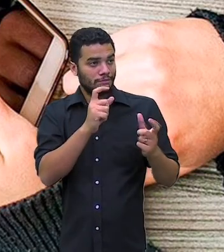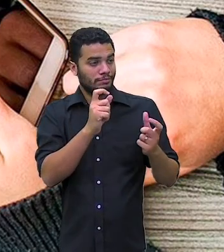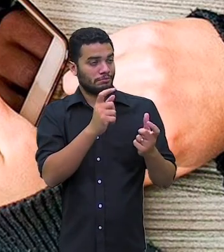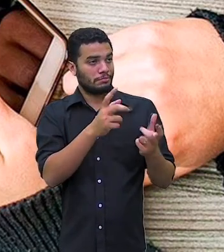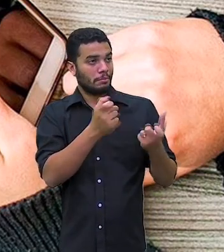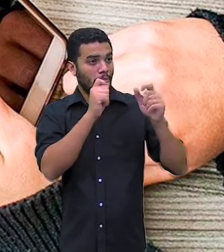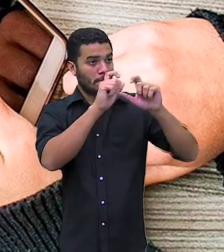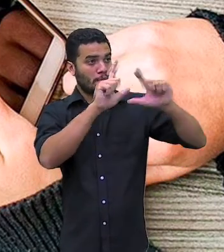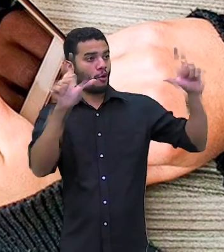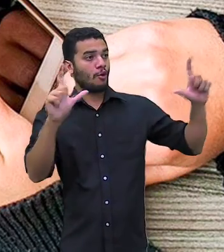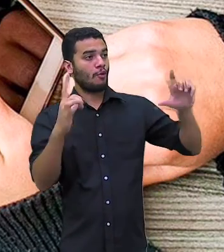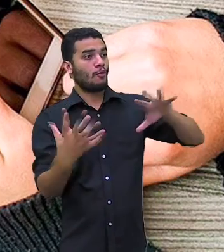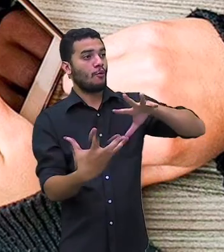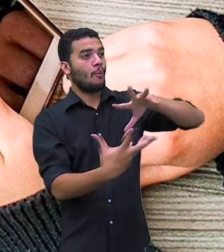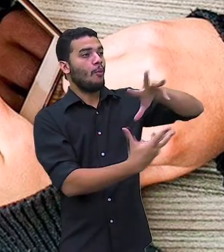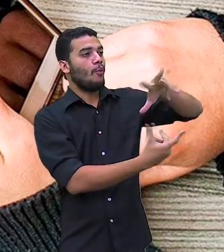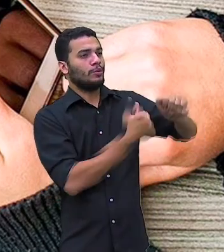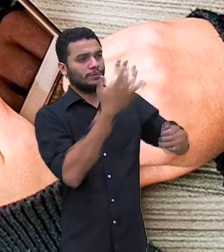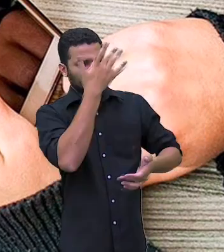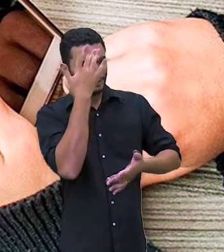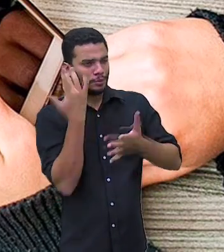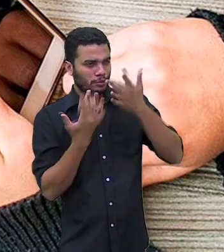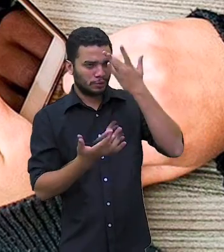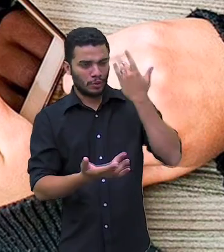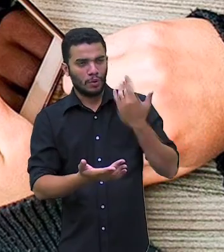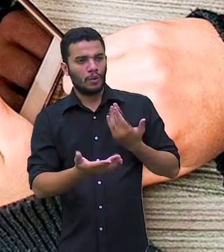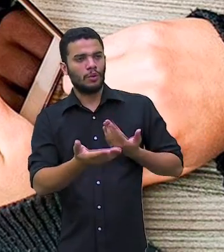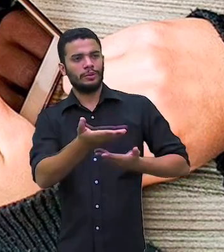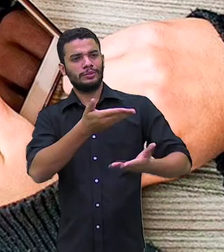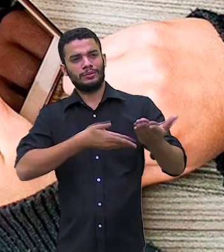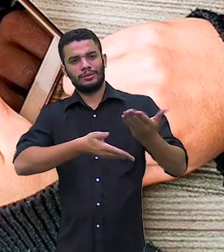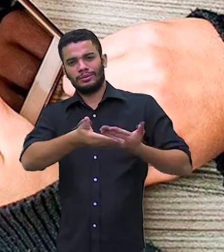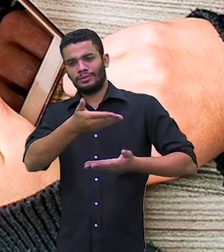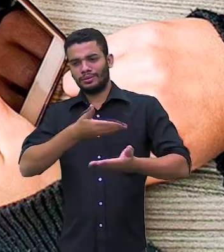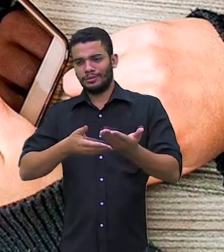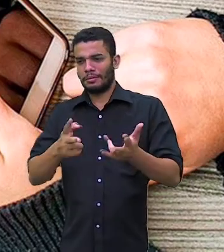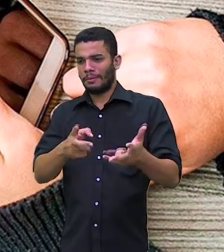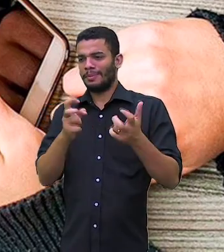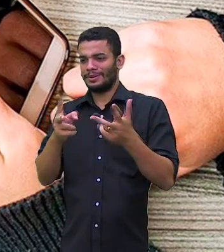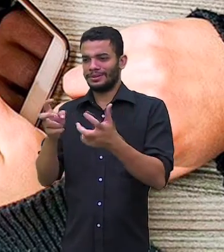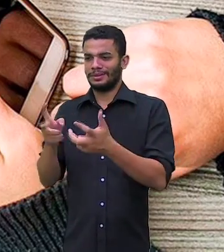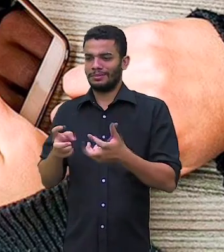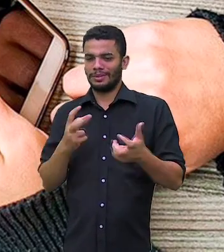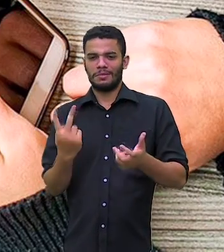o exato momento, enxergar o valor das pequenas atitudes.